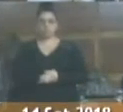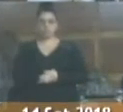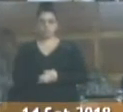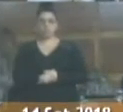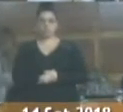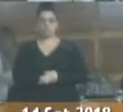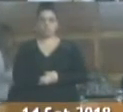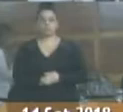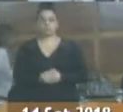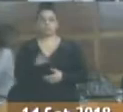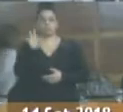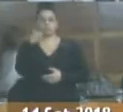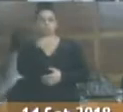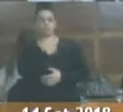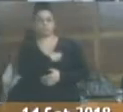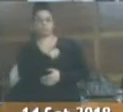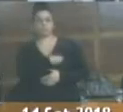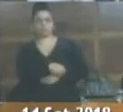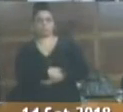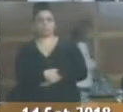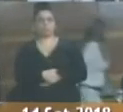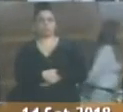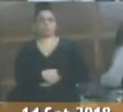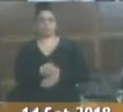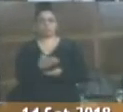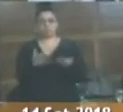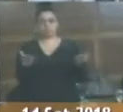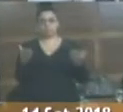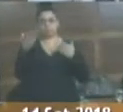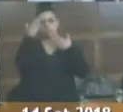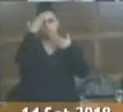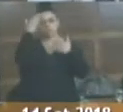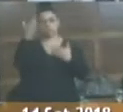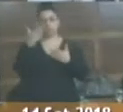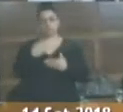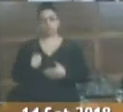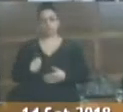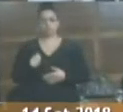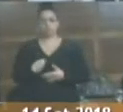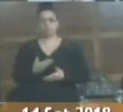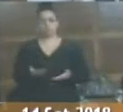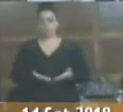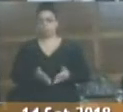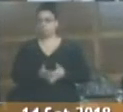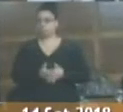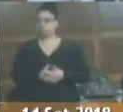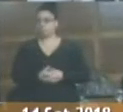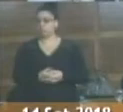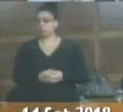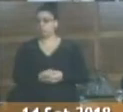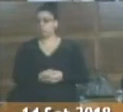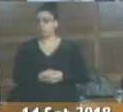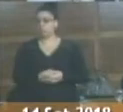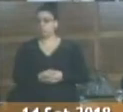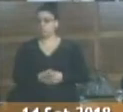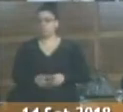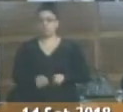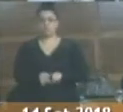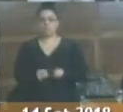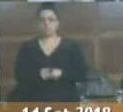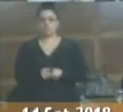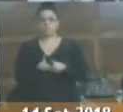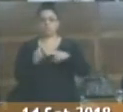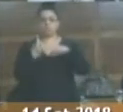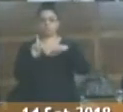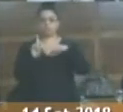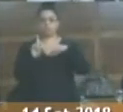A todos os presentes, a todos vocês, agradecemos a presença. E a Eletronuclear, um